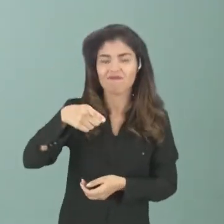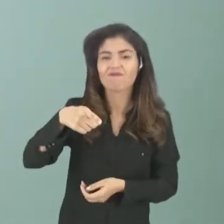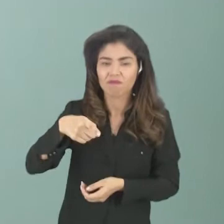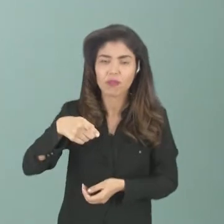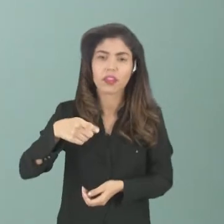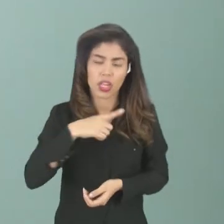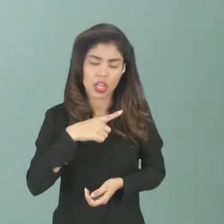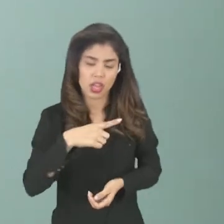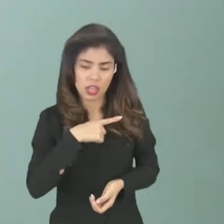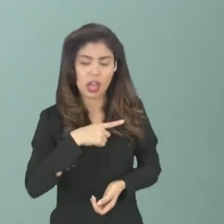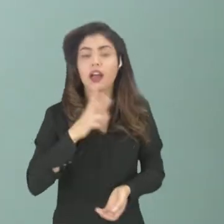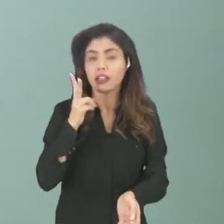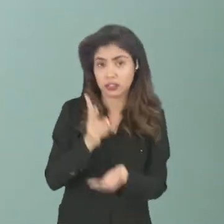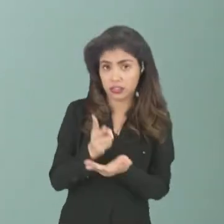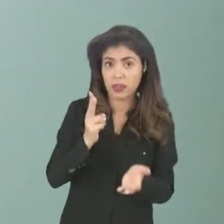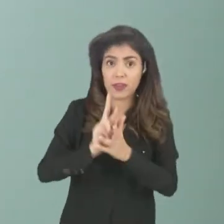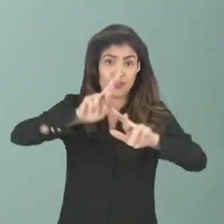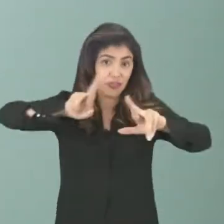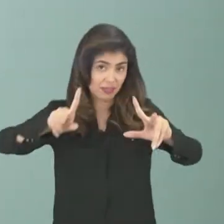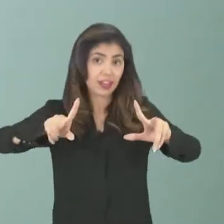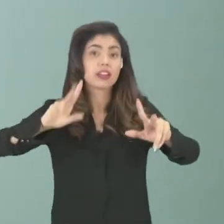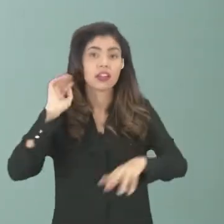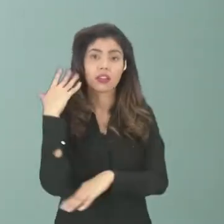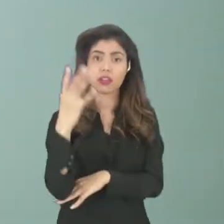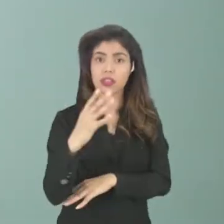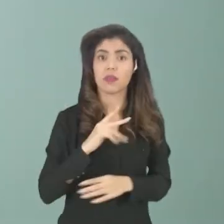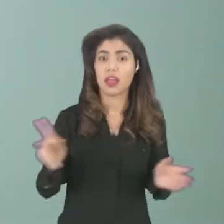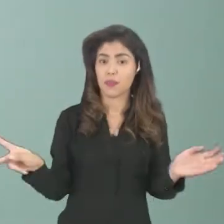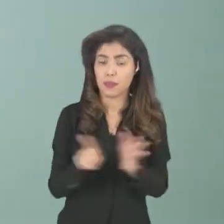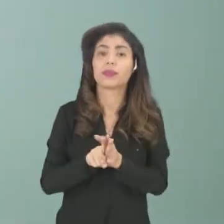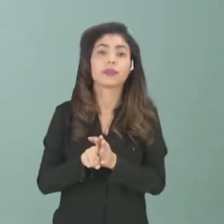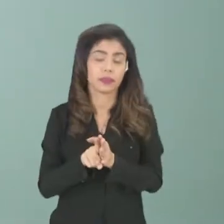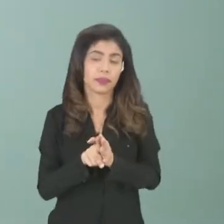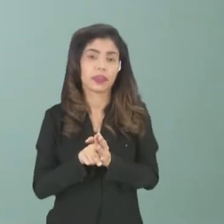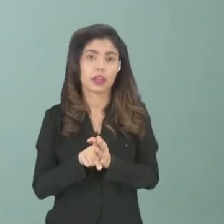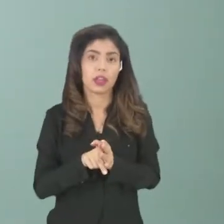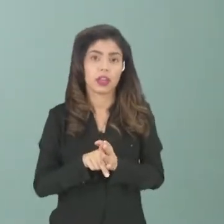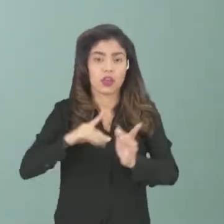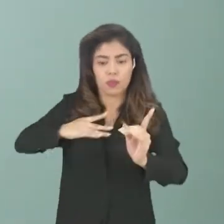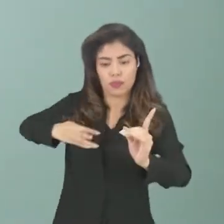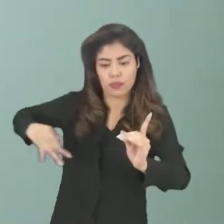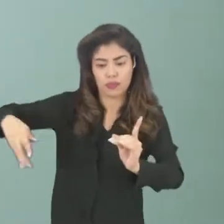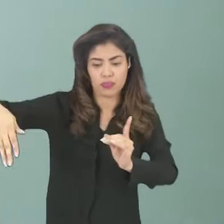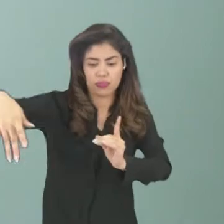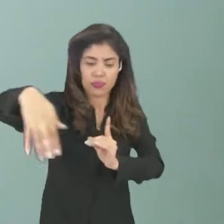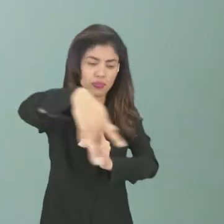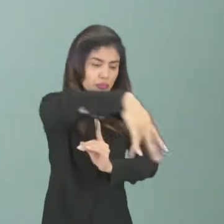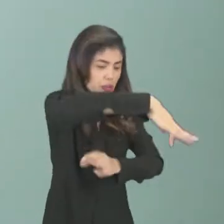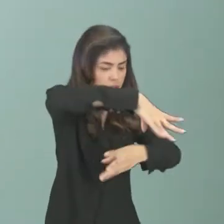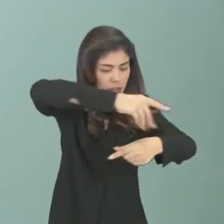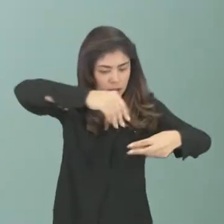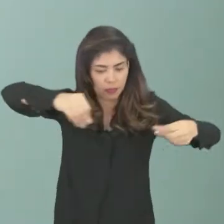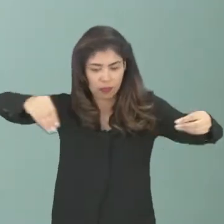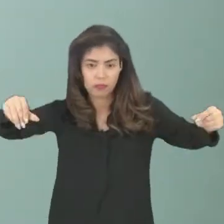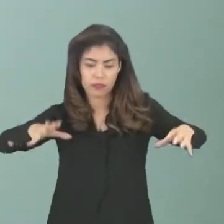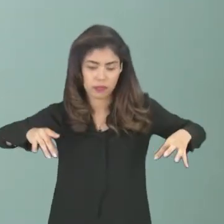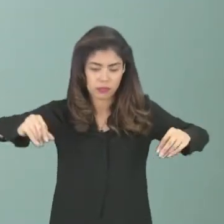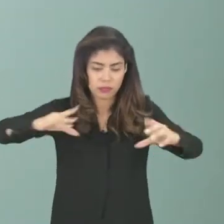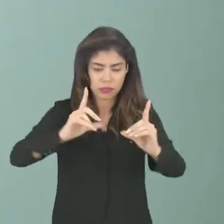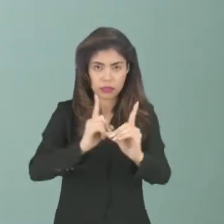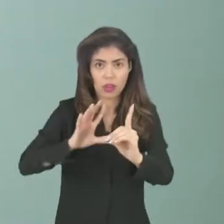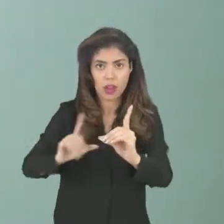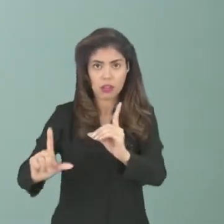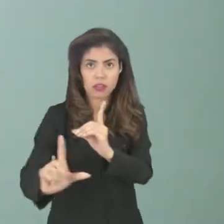que no estado de natureza se diferenciou talvez pela astúcia de ir lá e cercar a terra, dizer isto é meu, ele precisou criar o estado